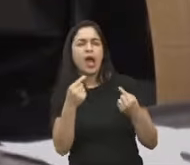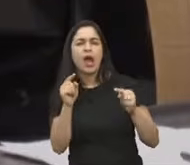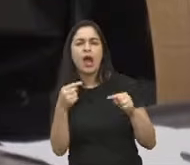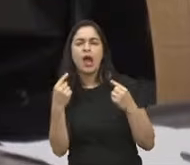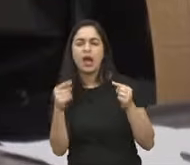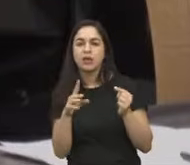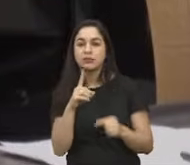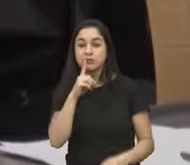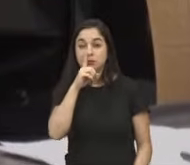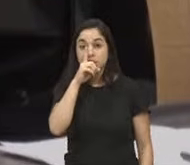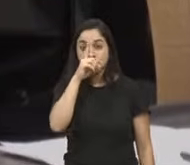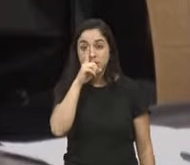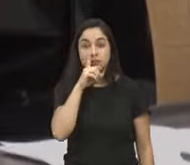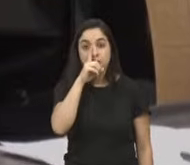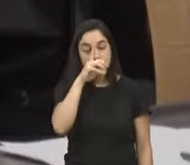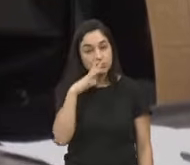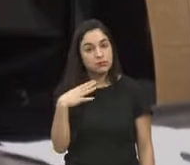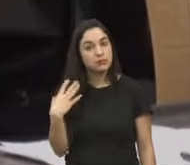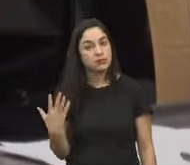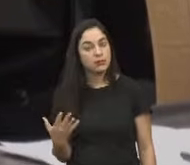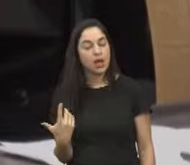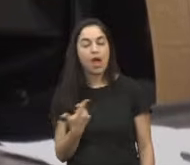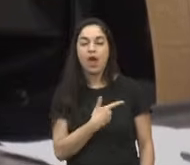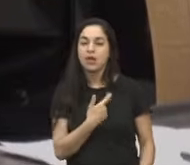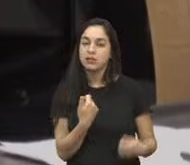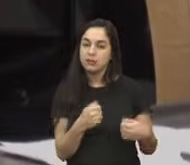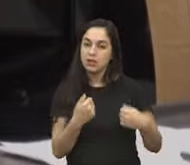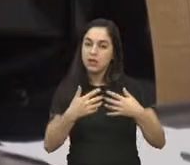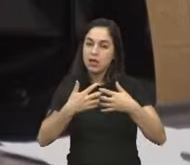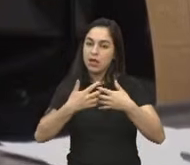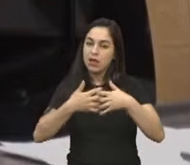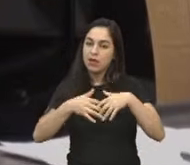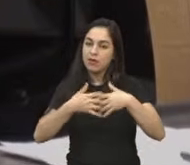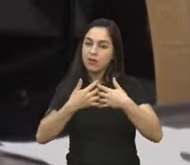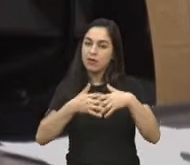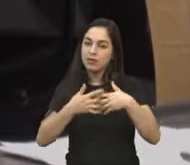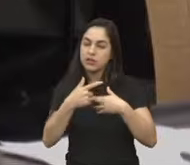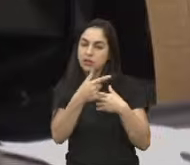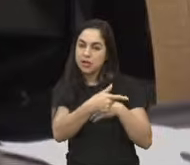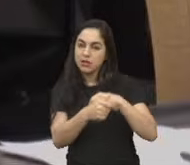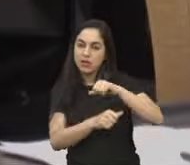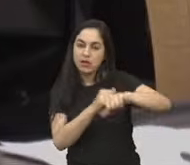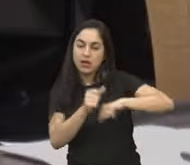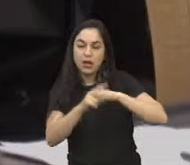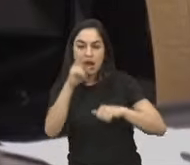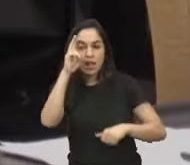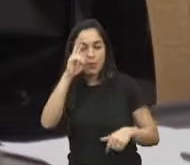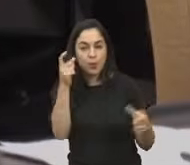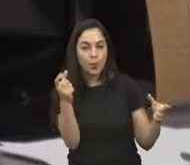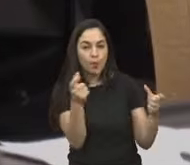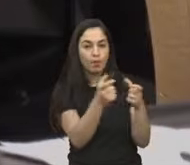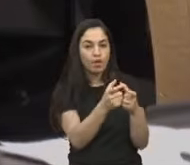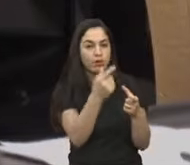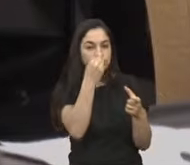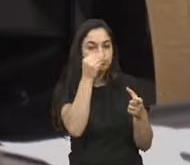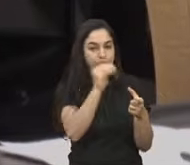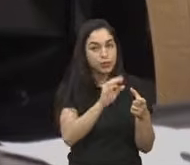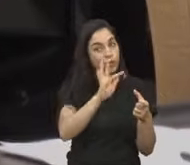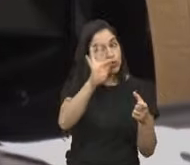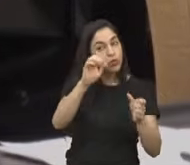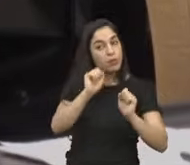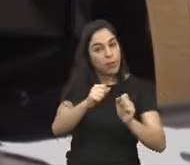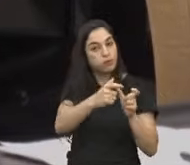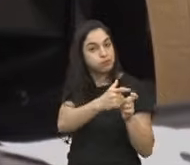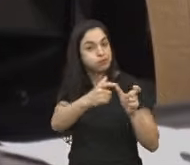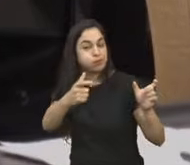em cima da cabeça. A gente tem que refletir sobre essas alterações e lembrar que as minorias viram maiorias, as maiorias viram minorias,